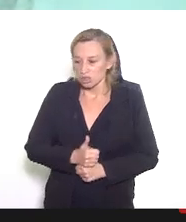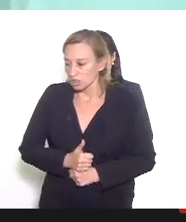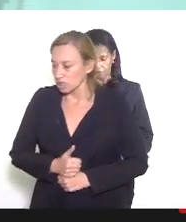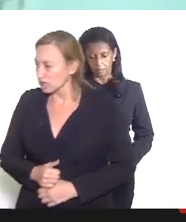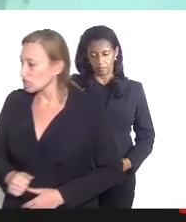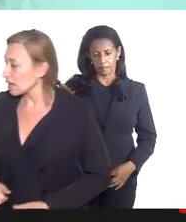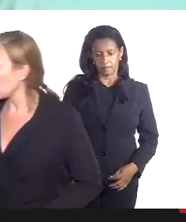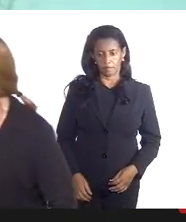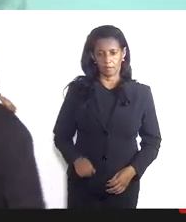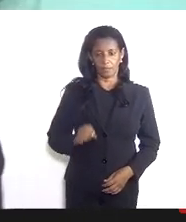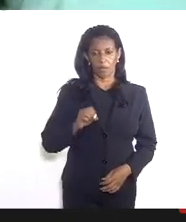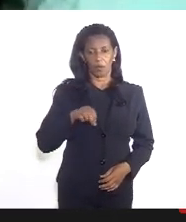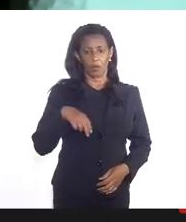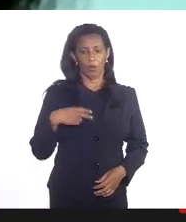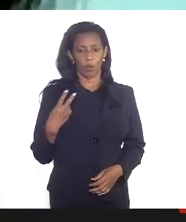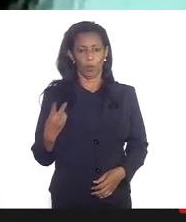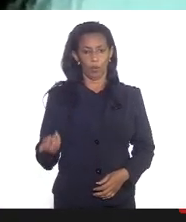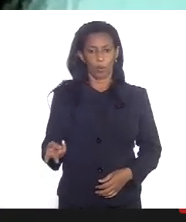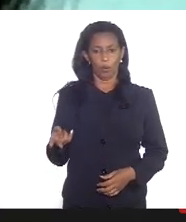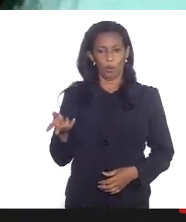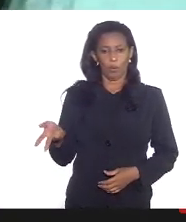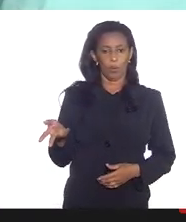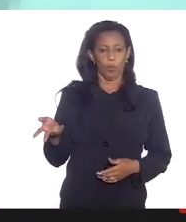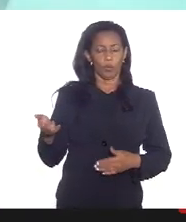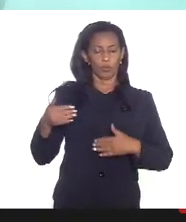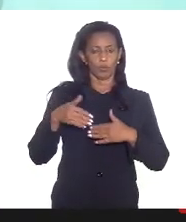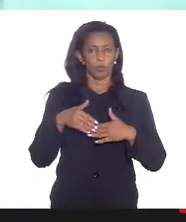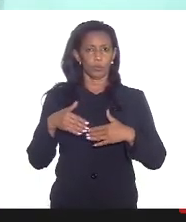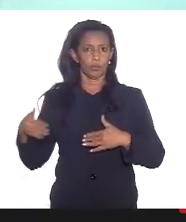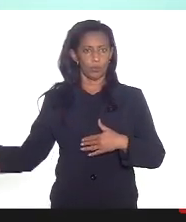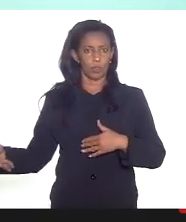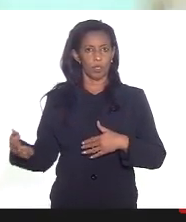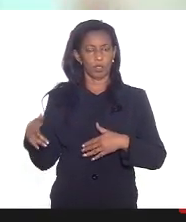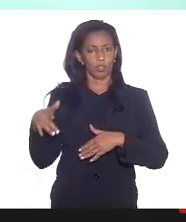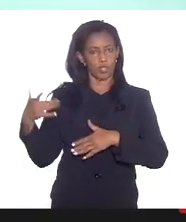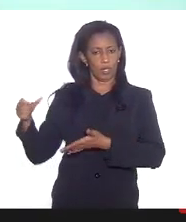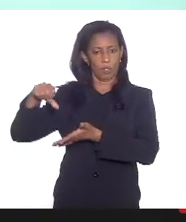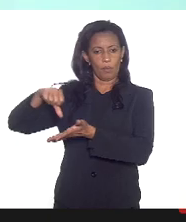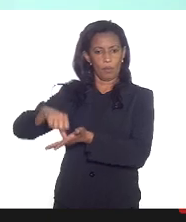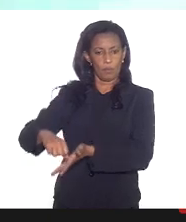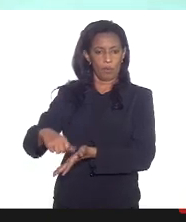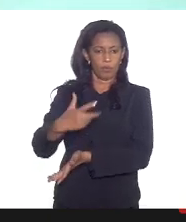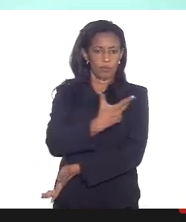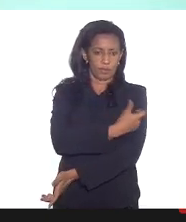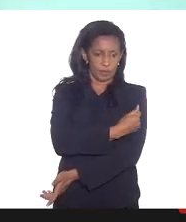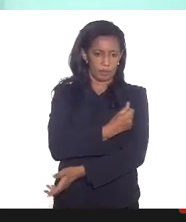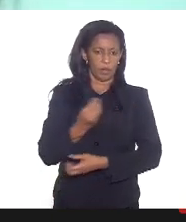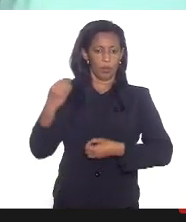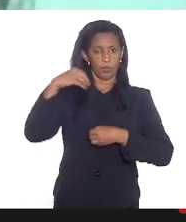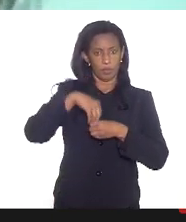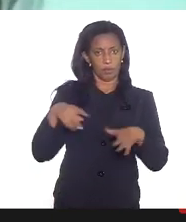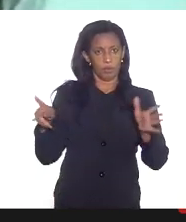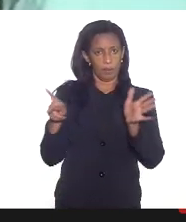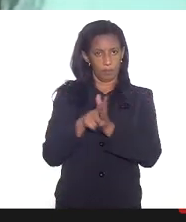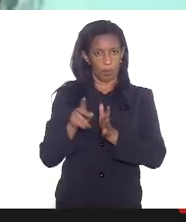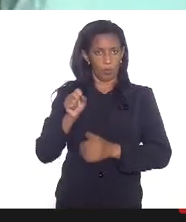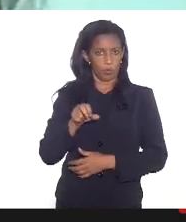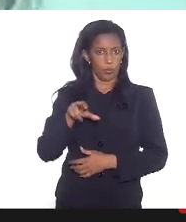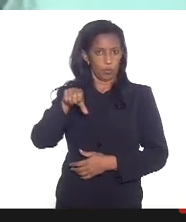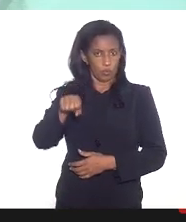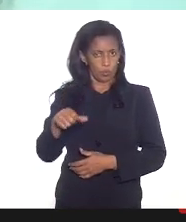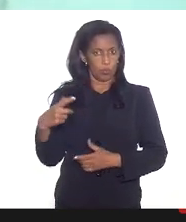durante a sua ida a água a pão de vacina ou nação de vacinação dentro da própria unidade